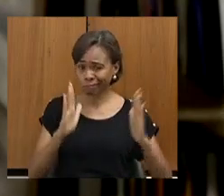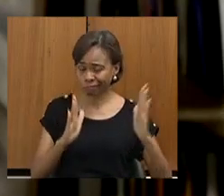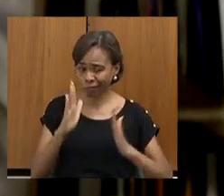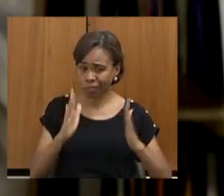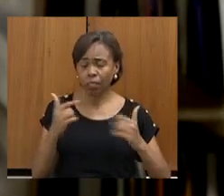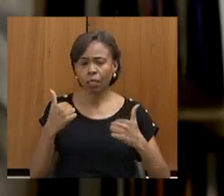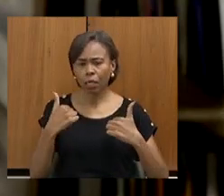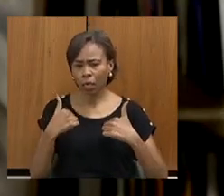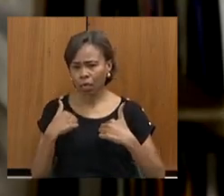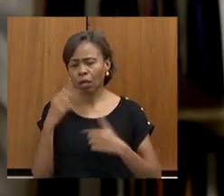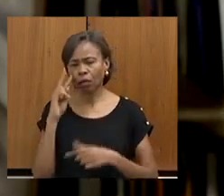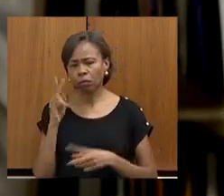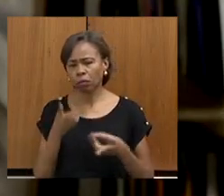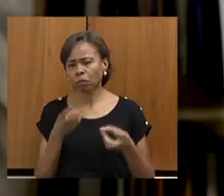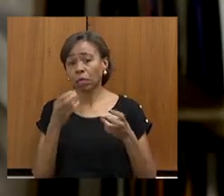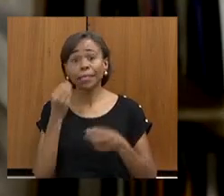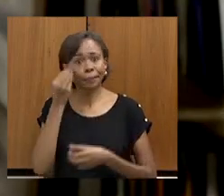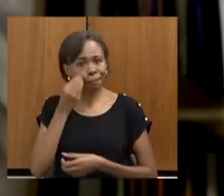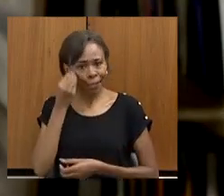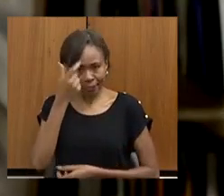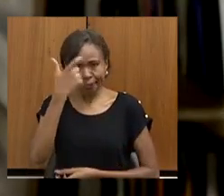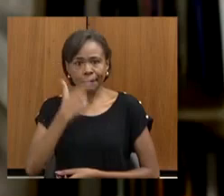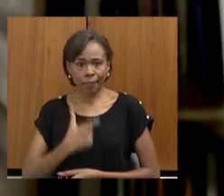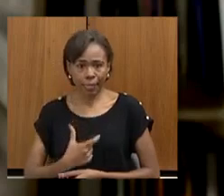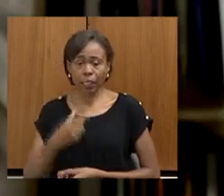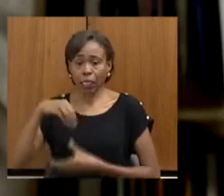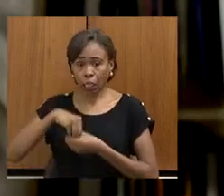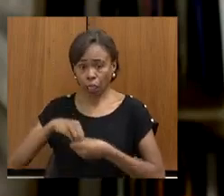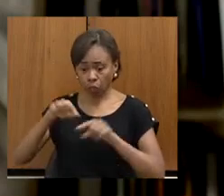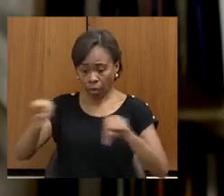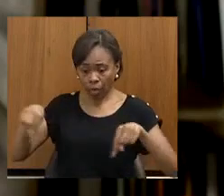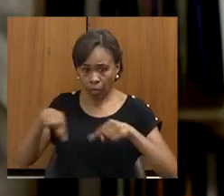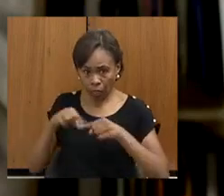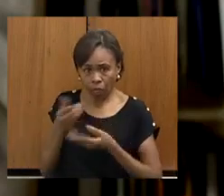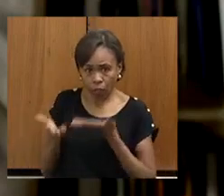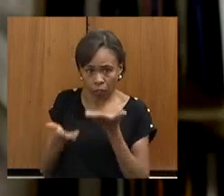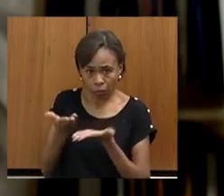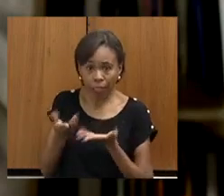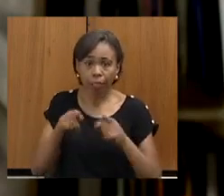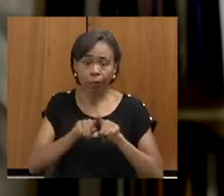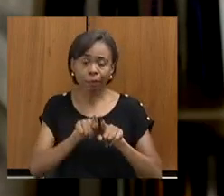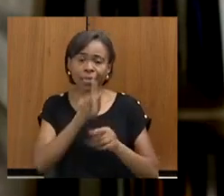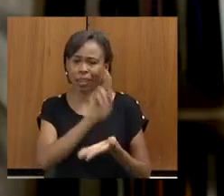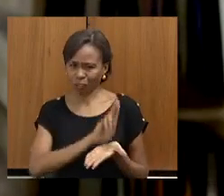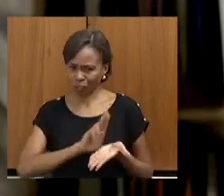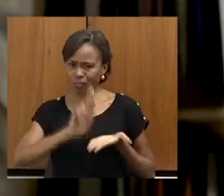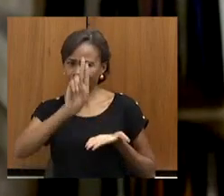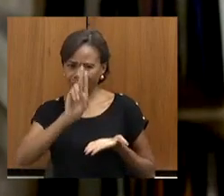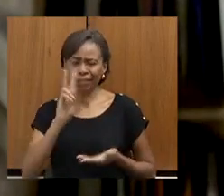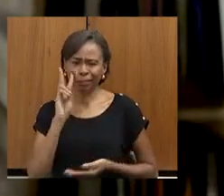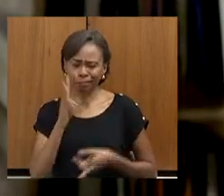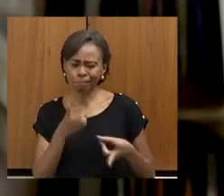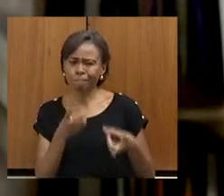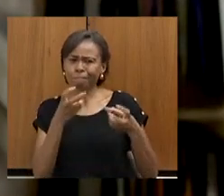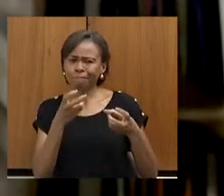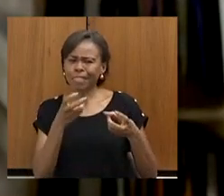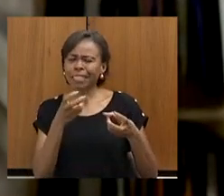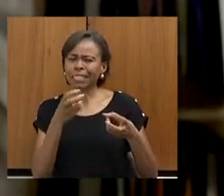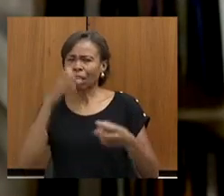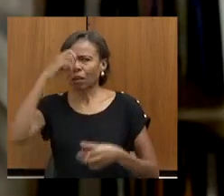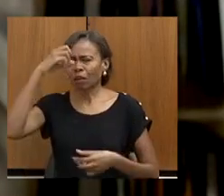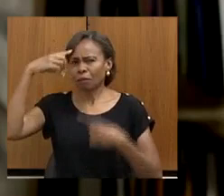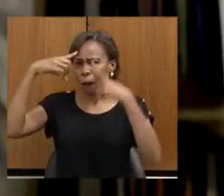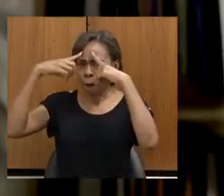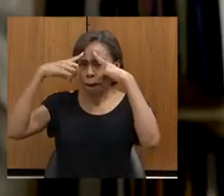observação e experiência, tanto na clínica quanto na universidade, é um sintoma que se